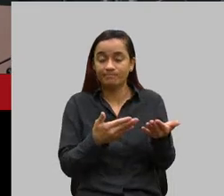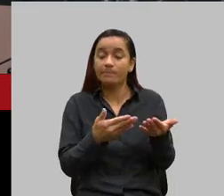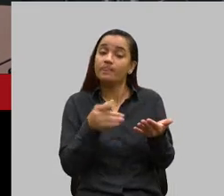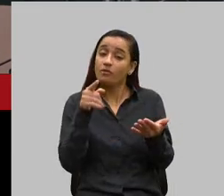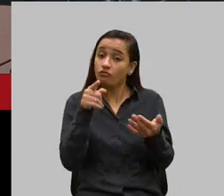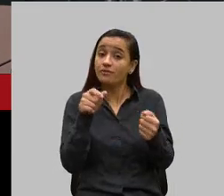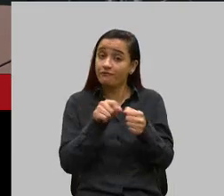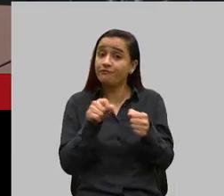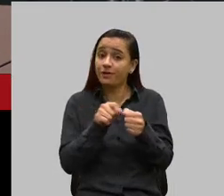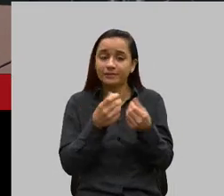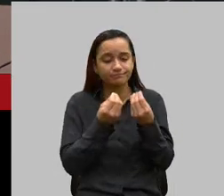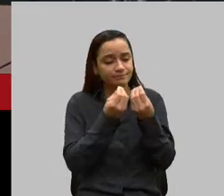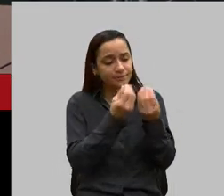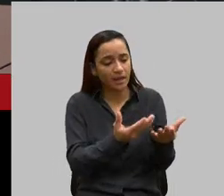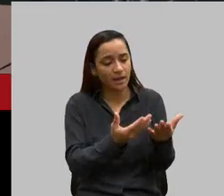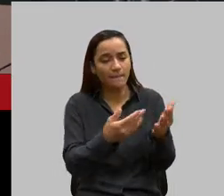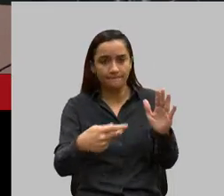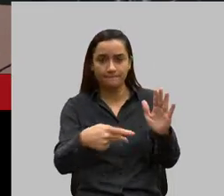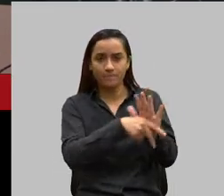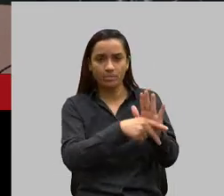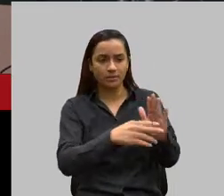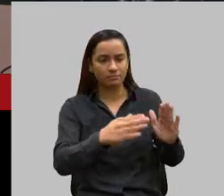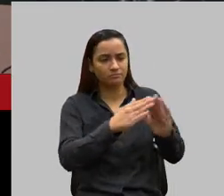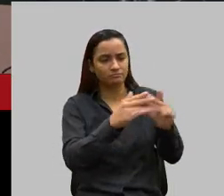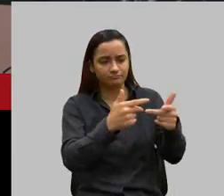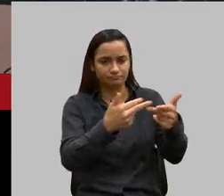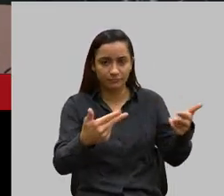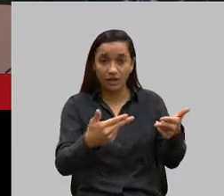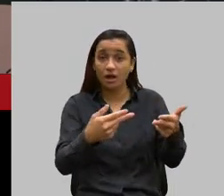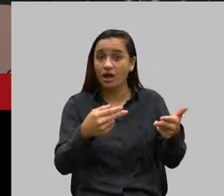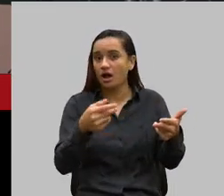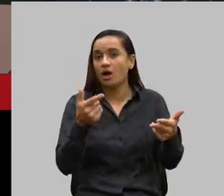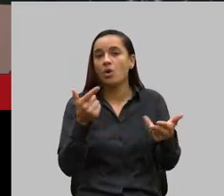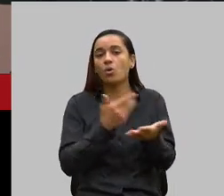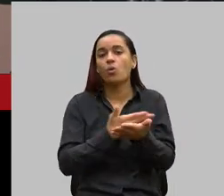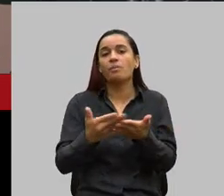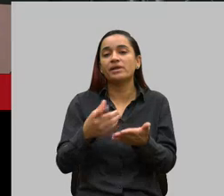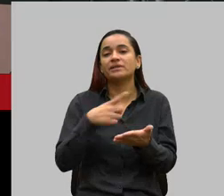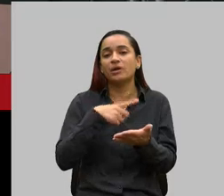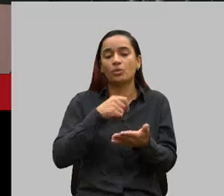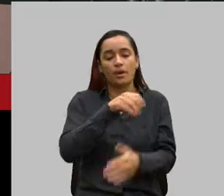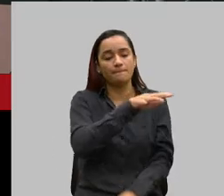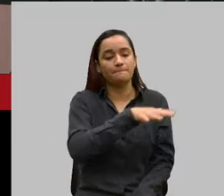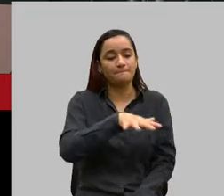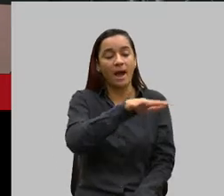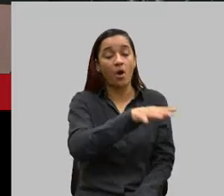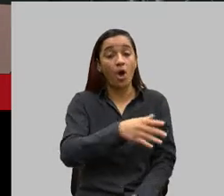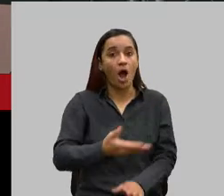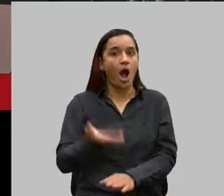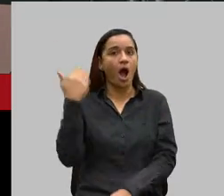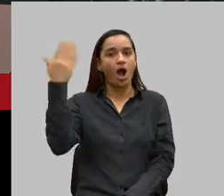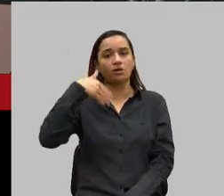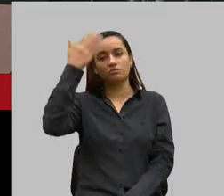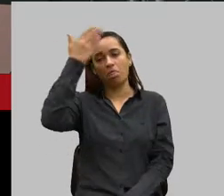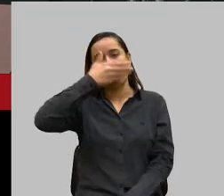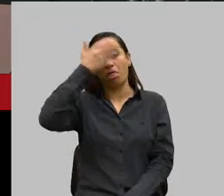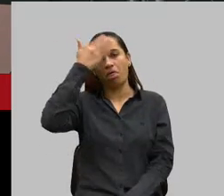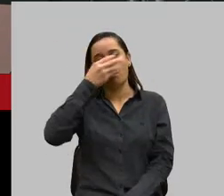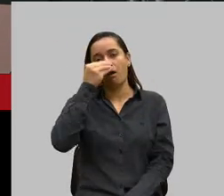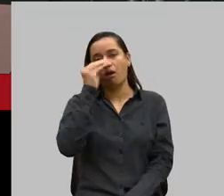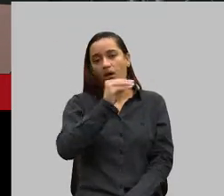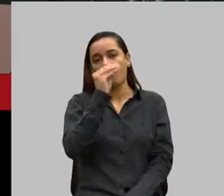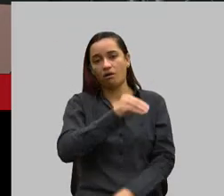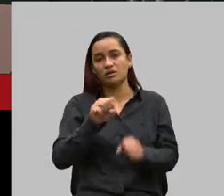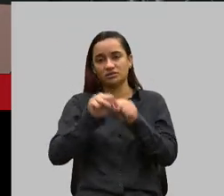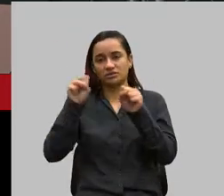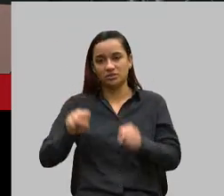e você passa a ter ali aquela aquele bairro que até então era invisível ao sistema financeiro passa